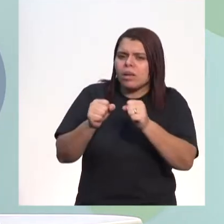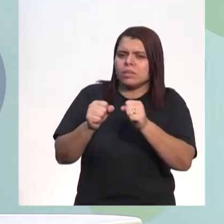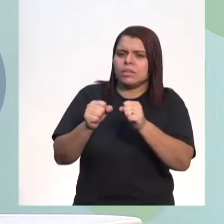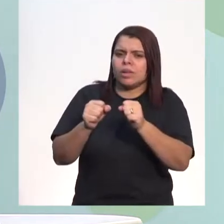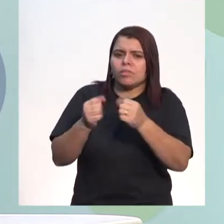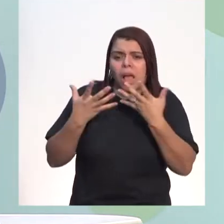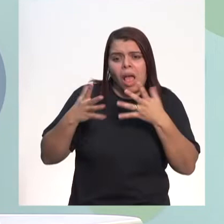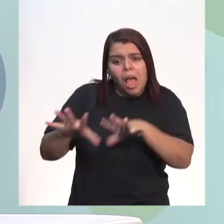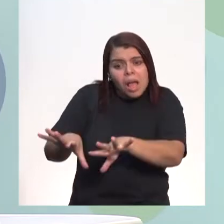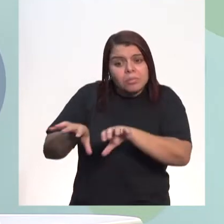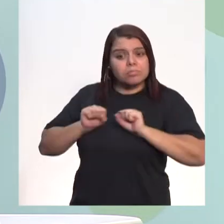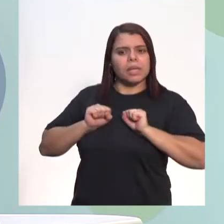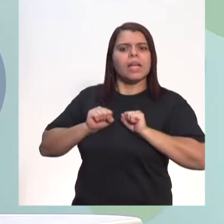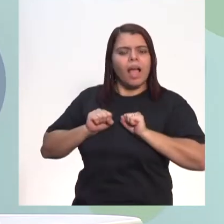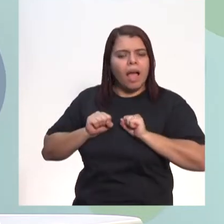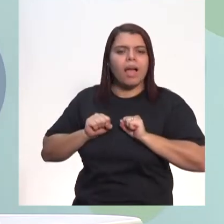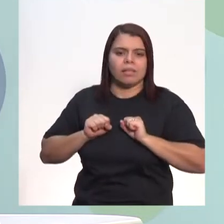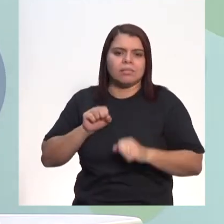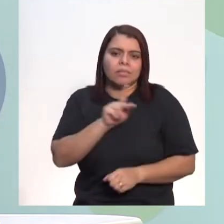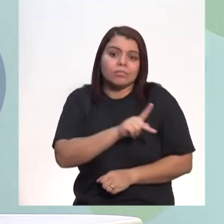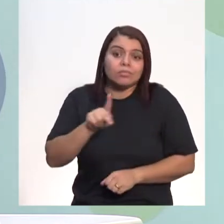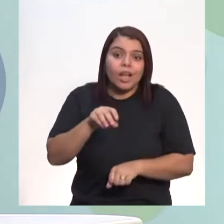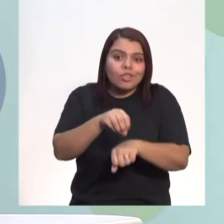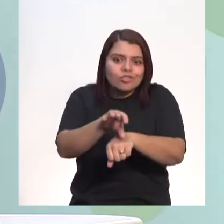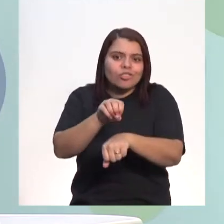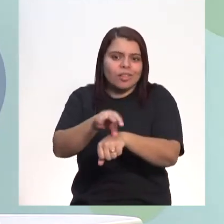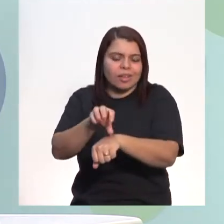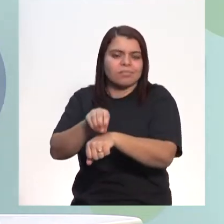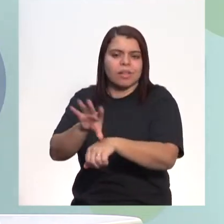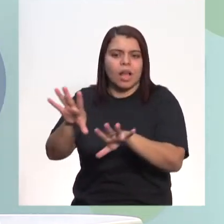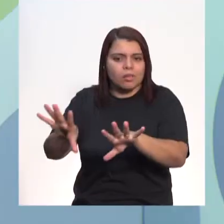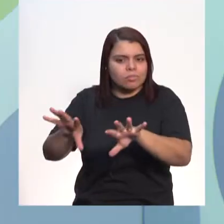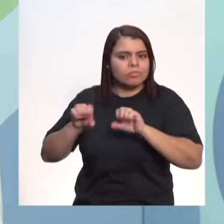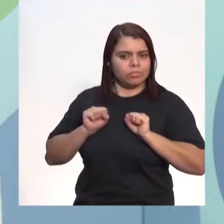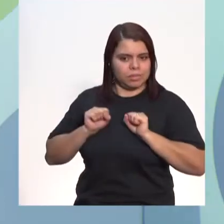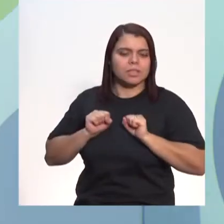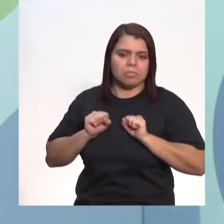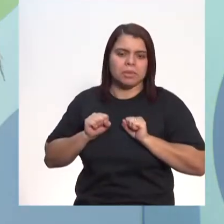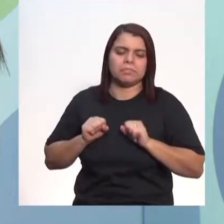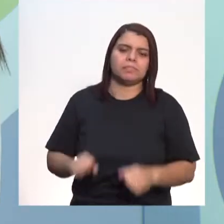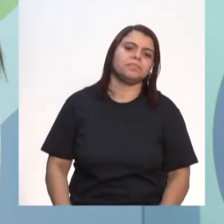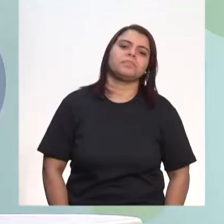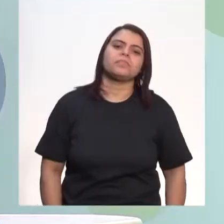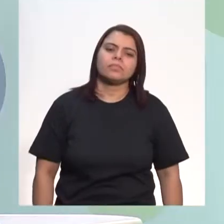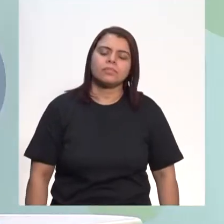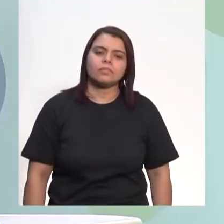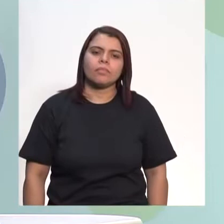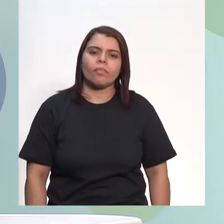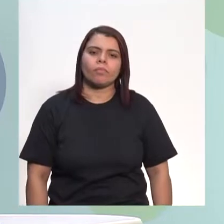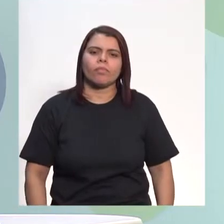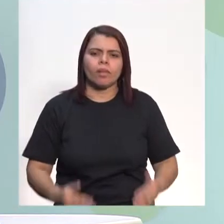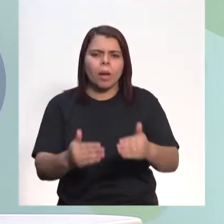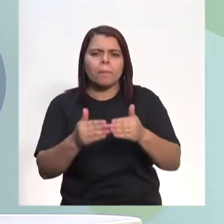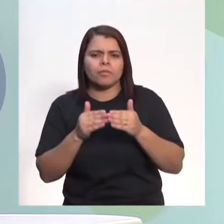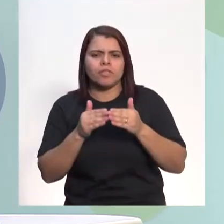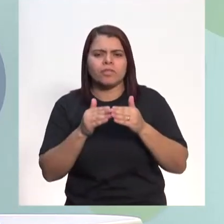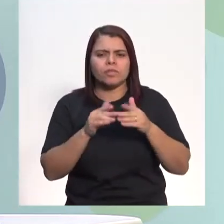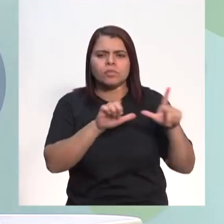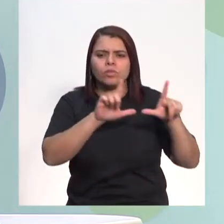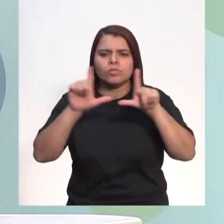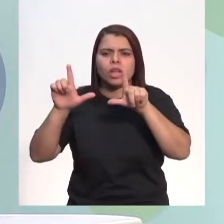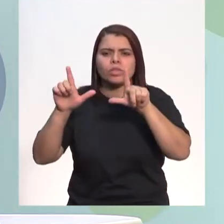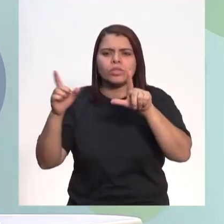dadas lá por professores, né, por professores Sim. especialistas da nossa rede. Eu vou pedir para voltar no